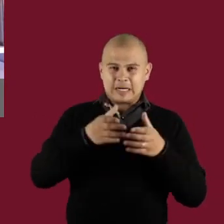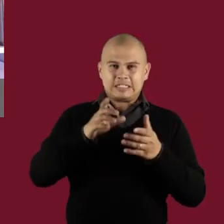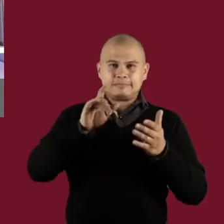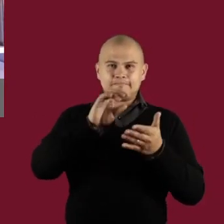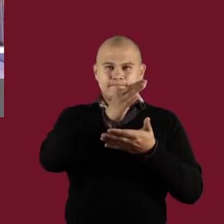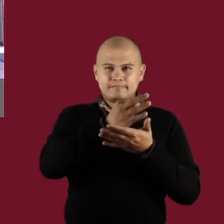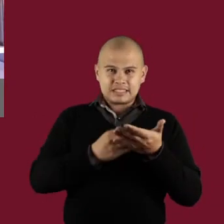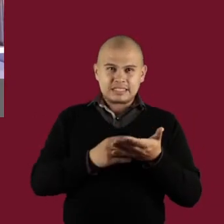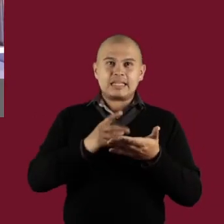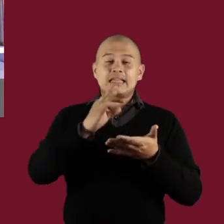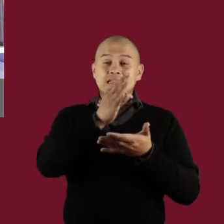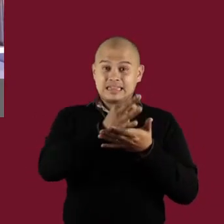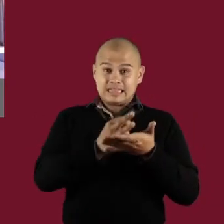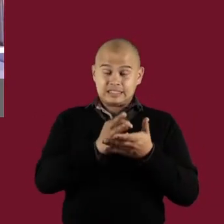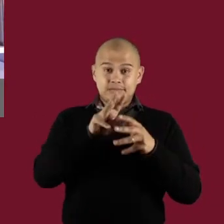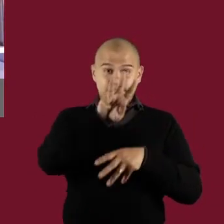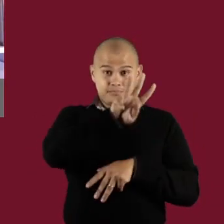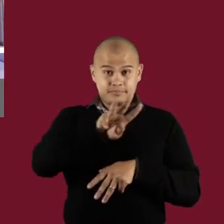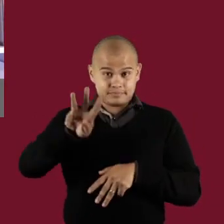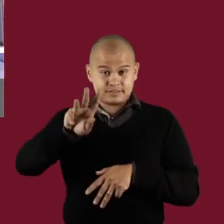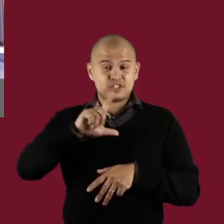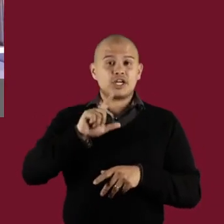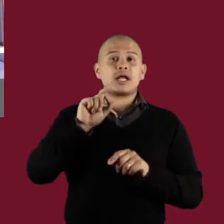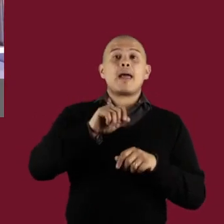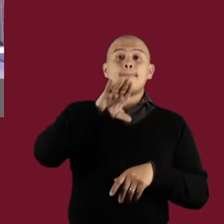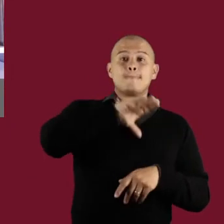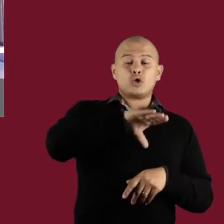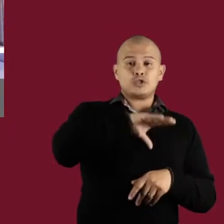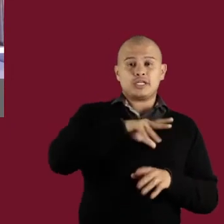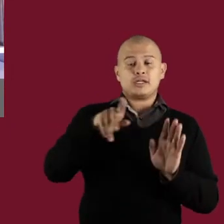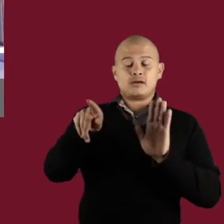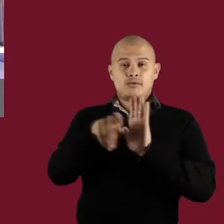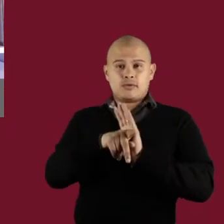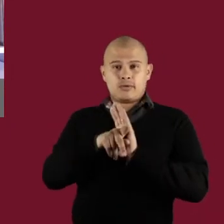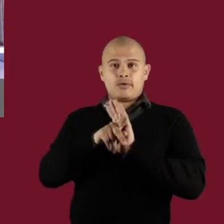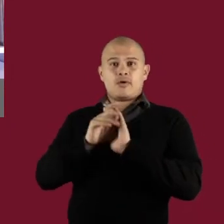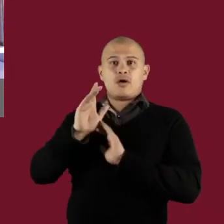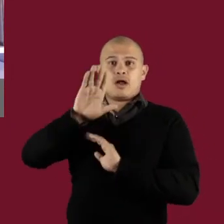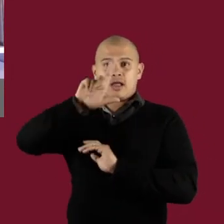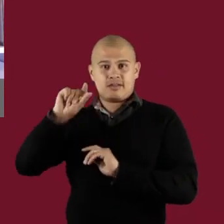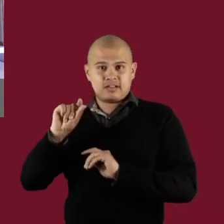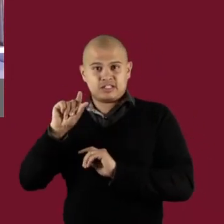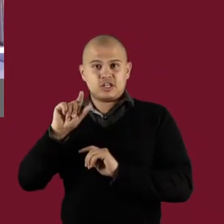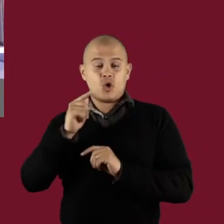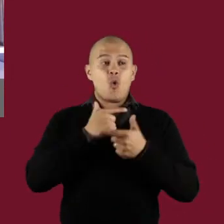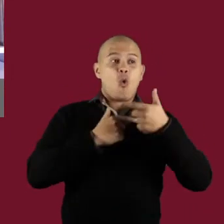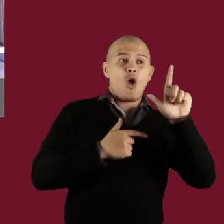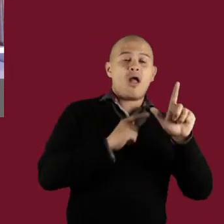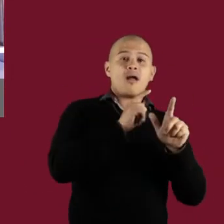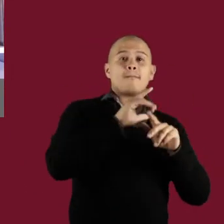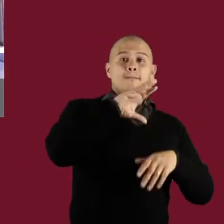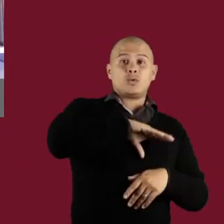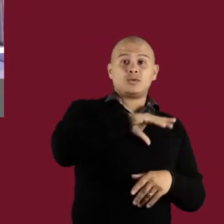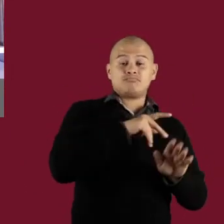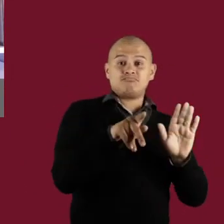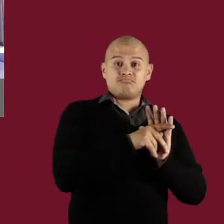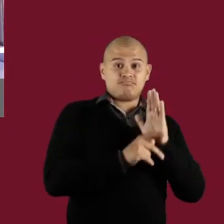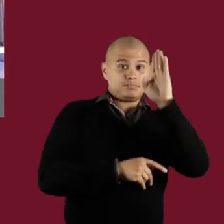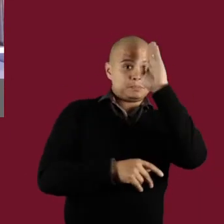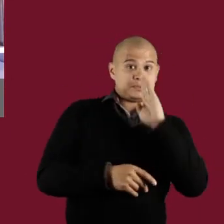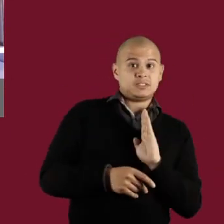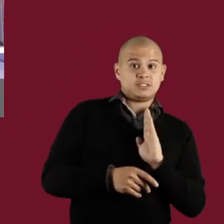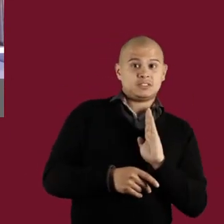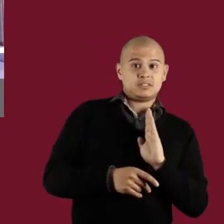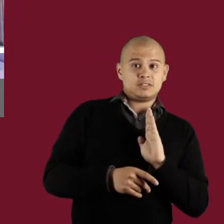seção da página que se chamava Português para a África e tinha outra que se chamava Português para o Brasil. Então, com esta experiência de interação,